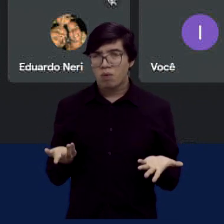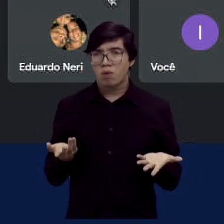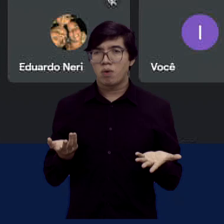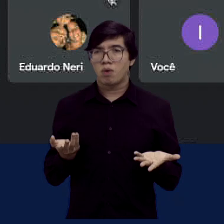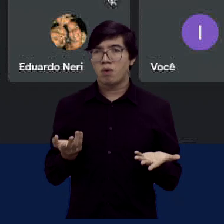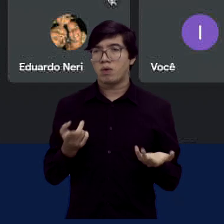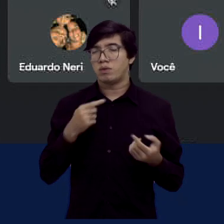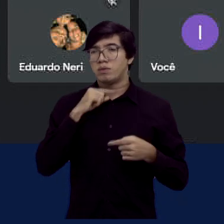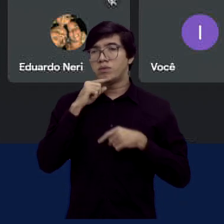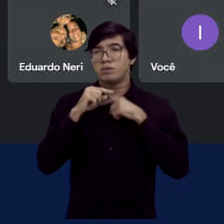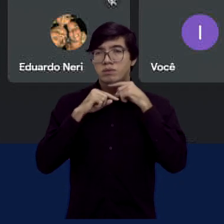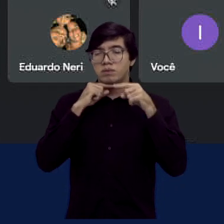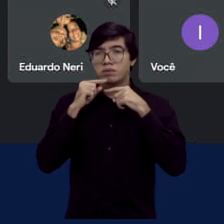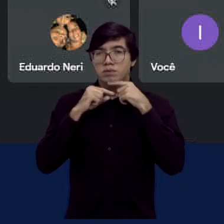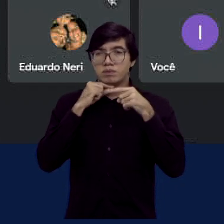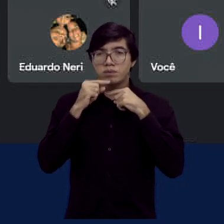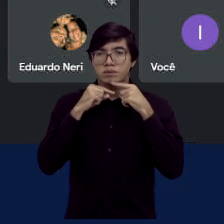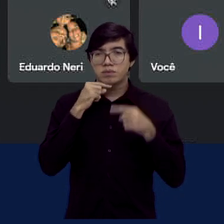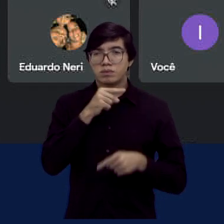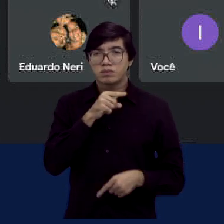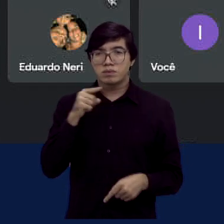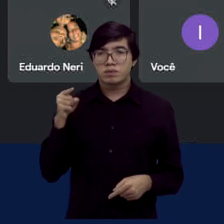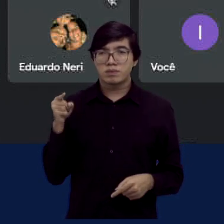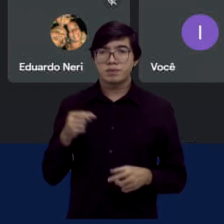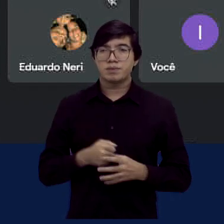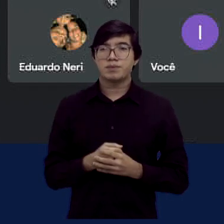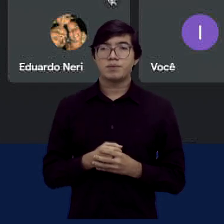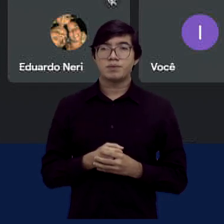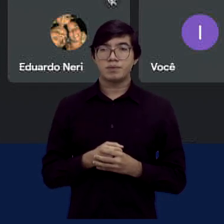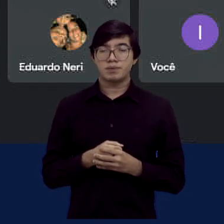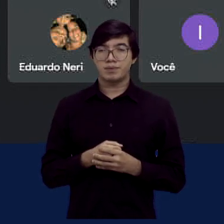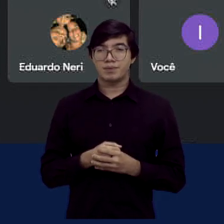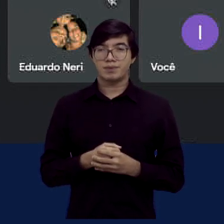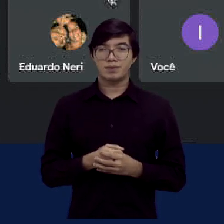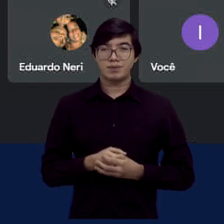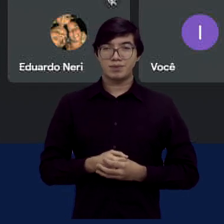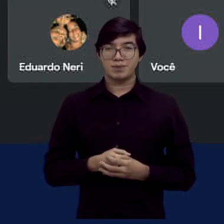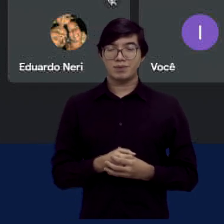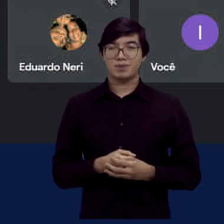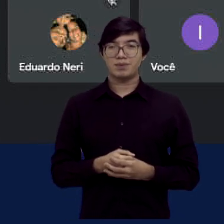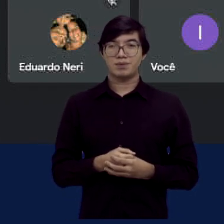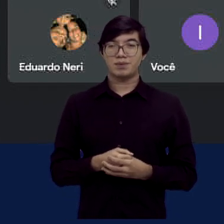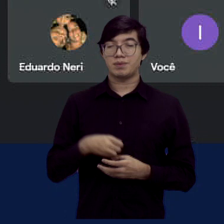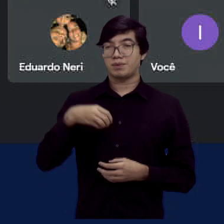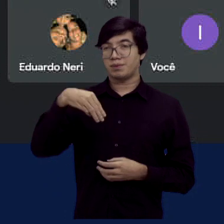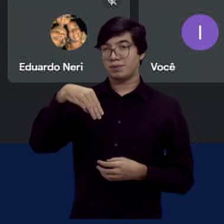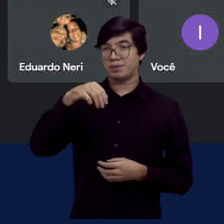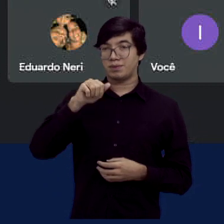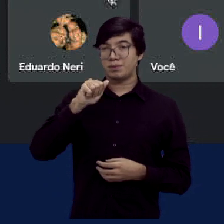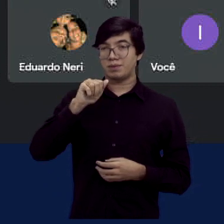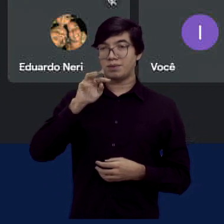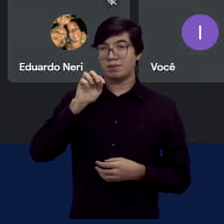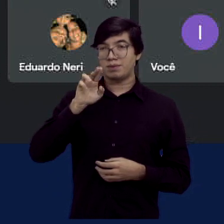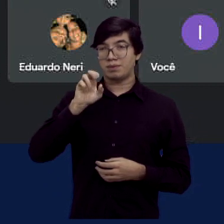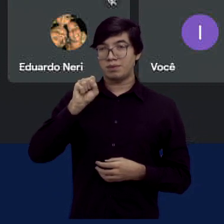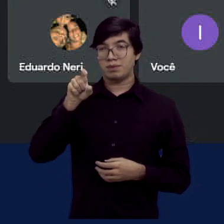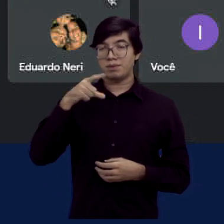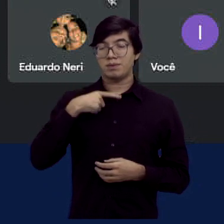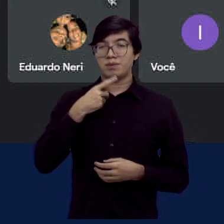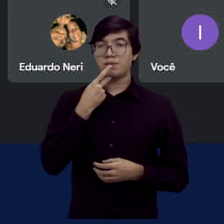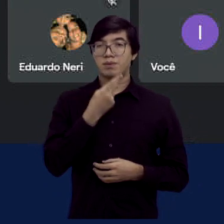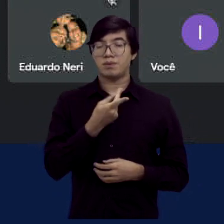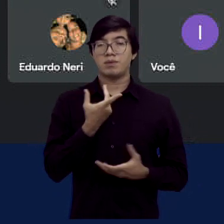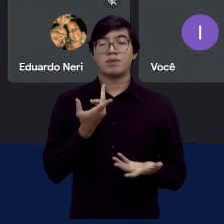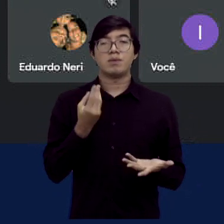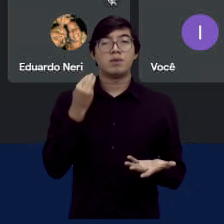Contribuições certamente aí. Mas fiquem à vontade, gente. Pode perguntar. O Matheus Monteiro falou o seguinte: a situação me faz lembrar o que